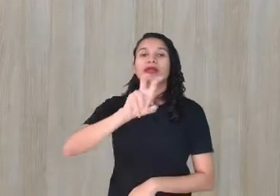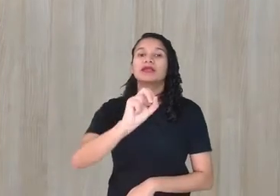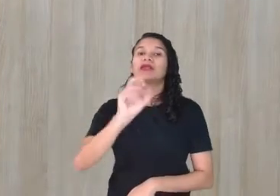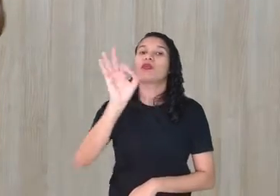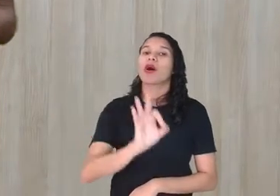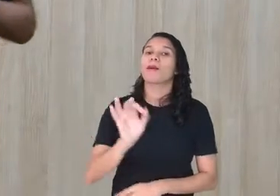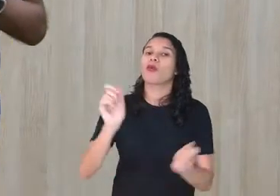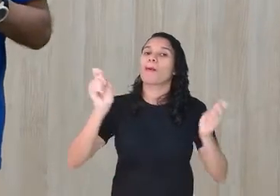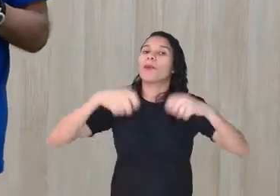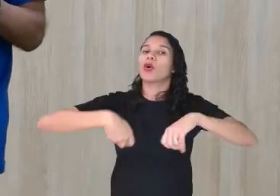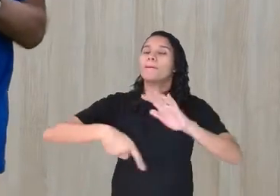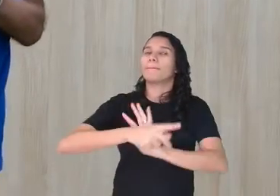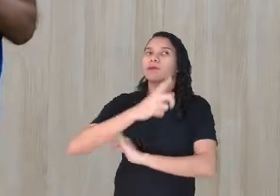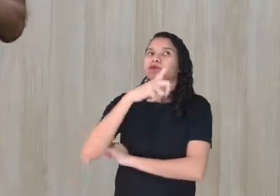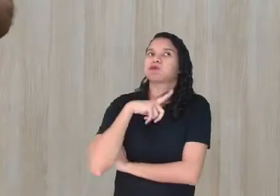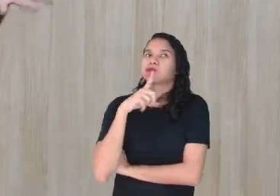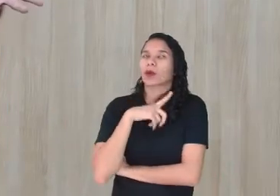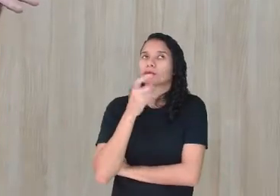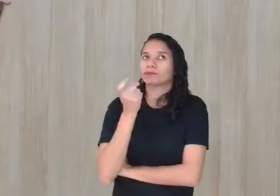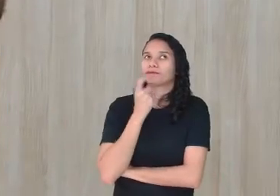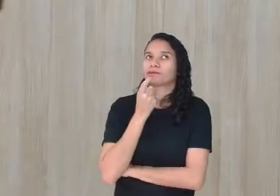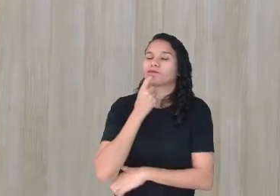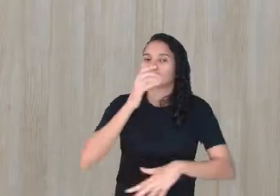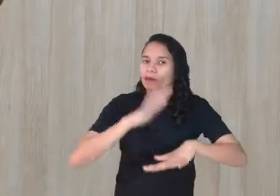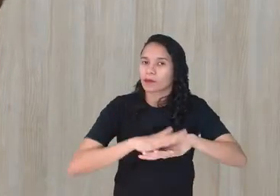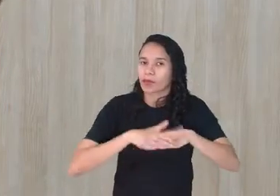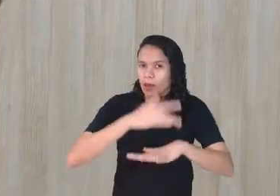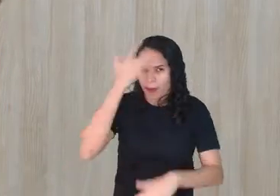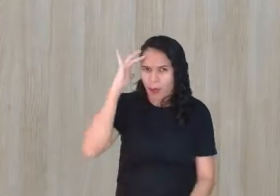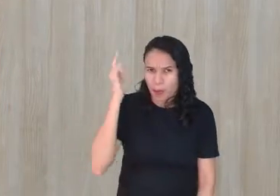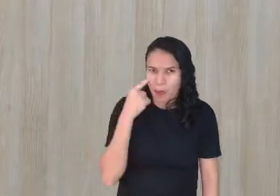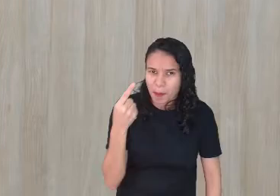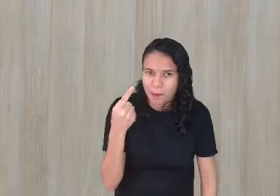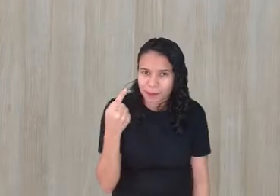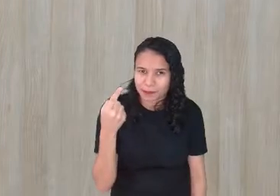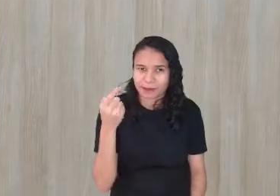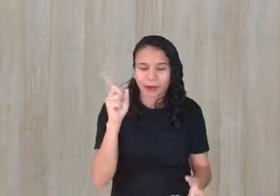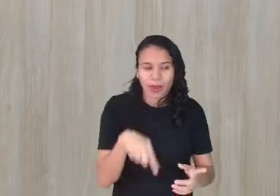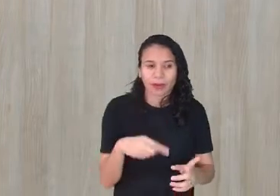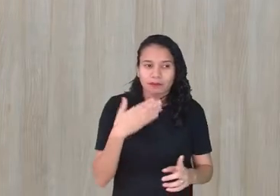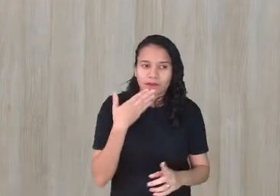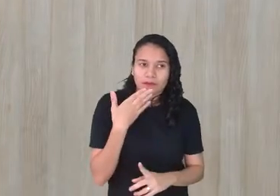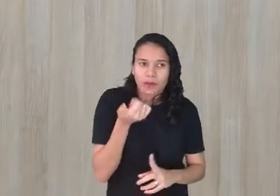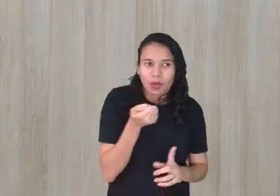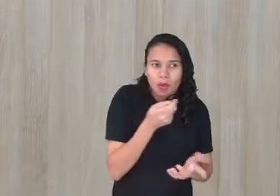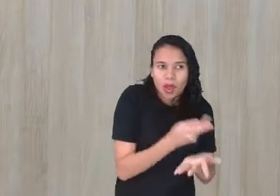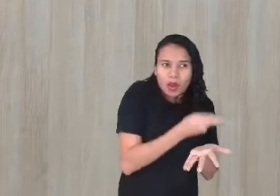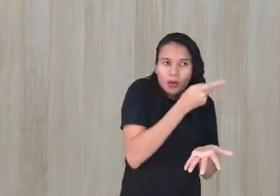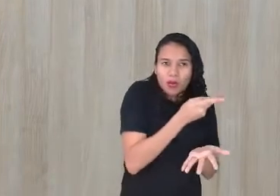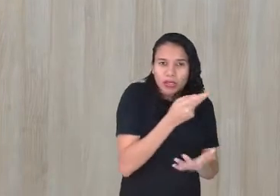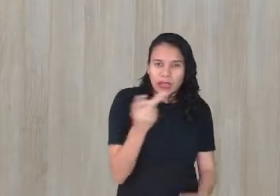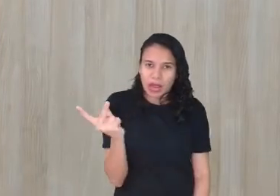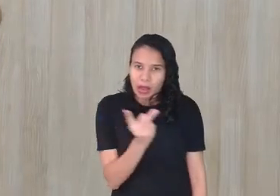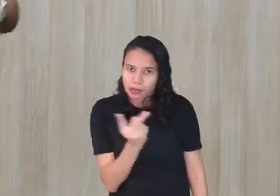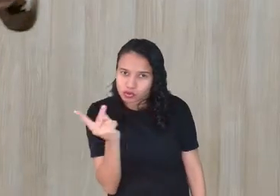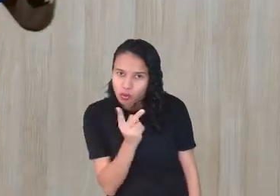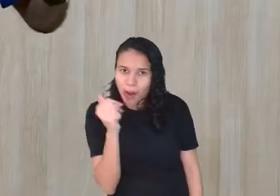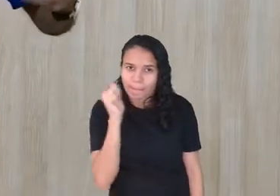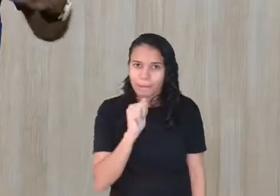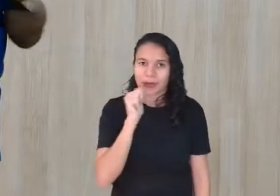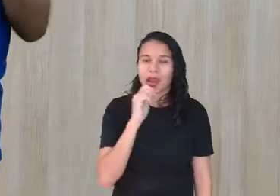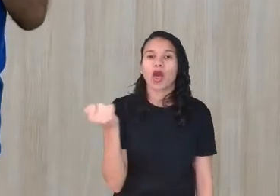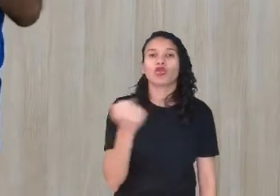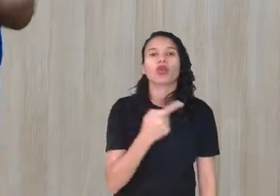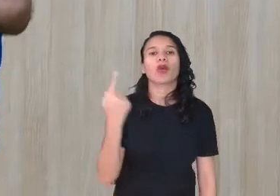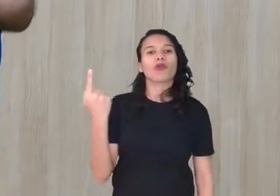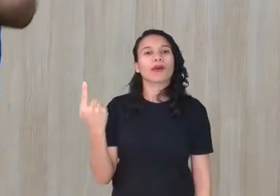50% de possibilidades. Então, na matemática, você pode prever isso. É mais favorável acontecer nas duas meninas do que em uma